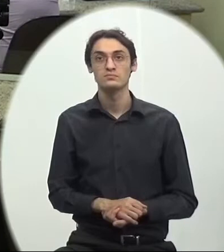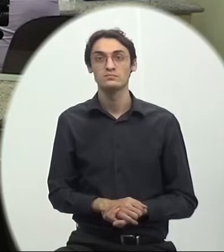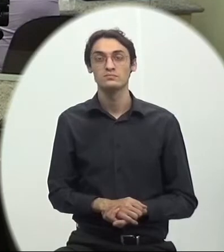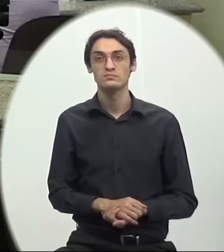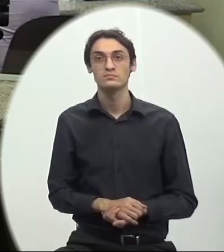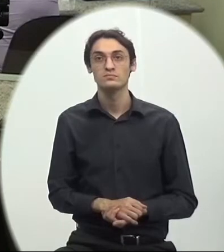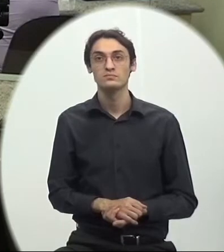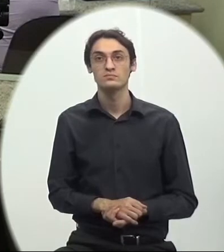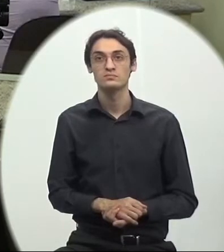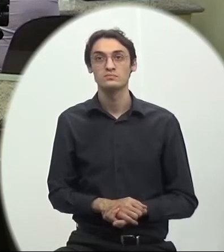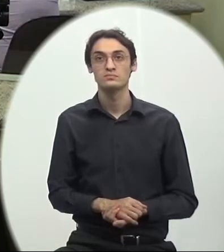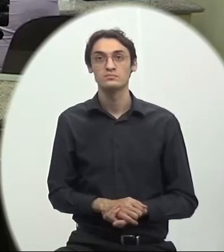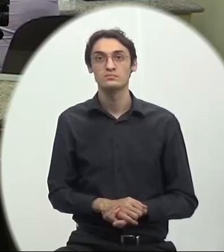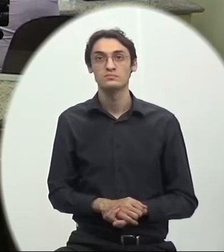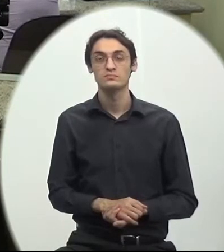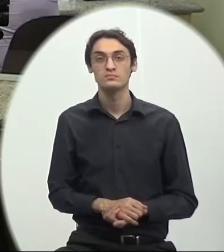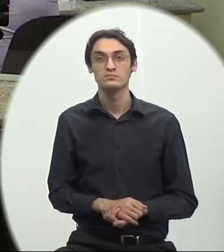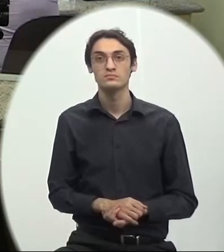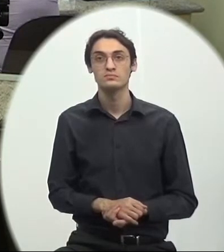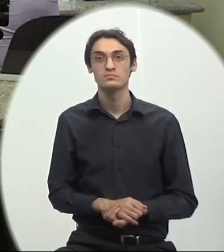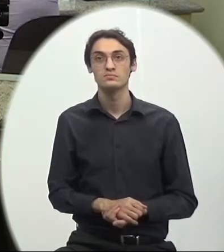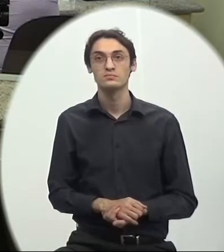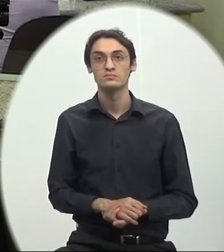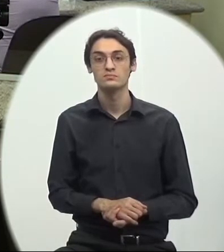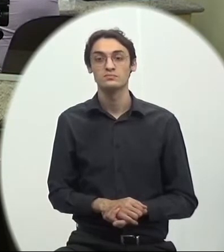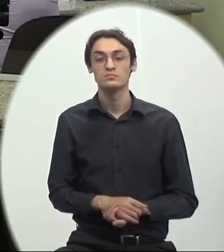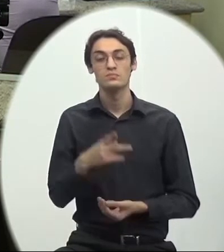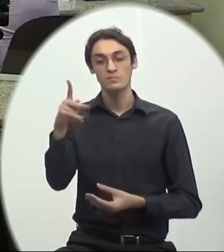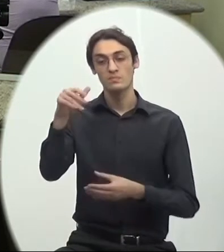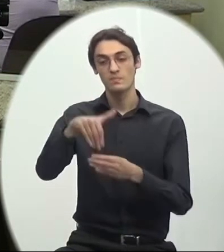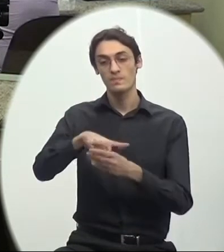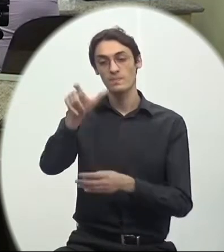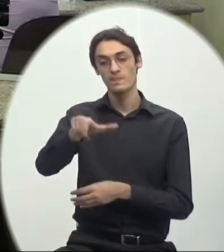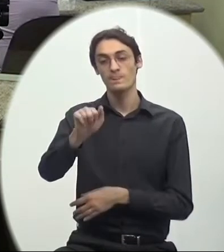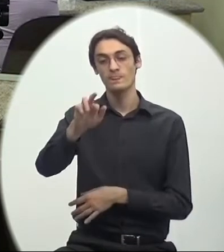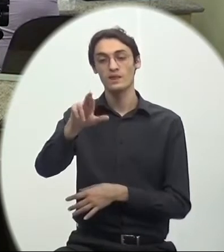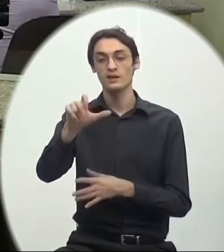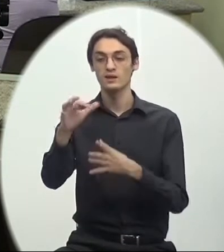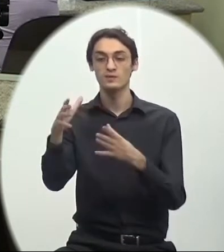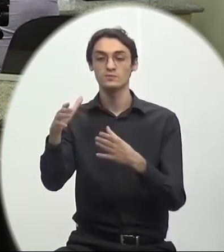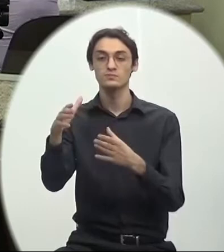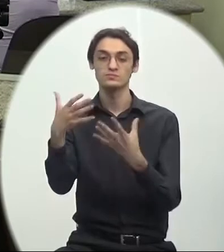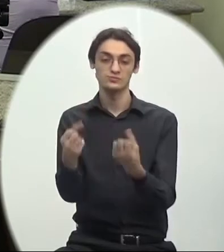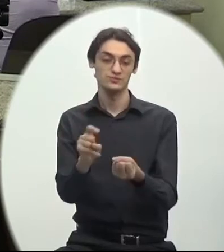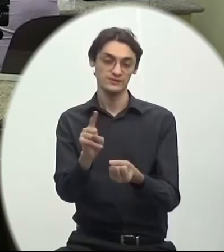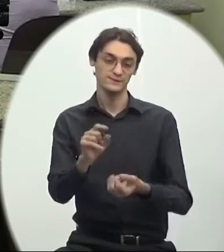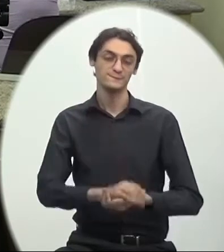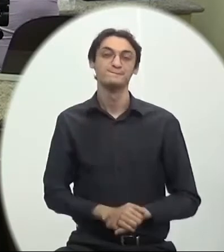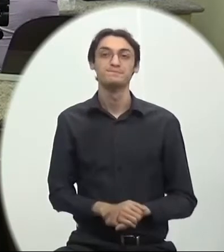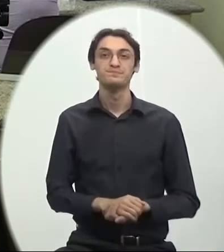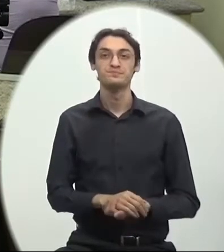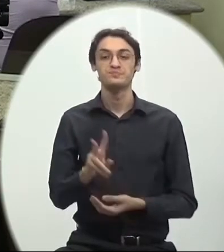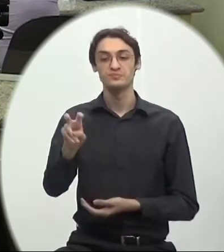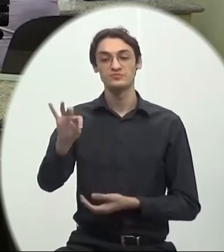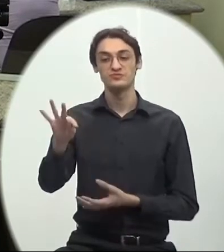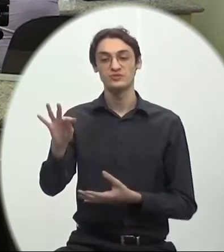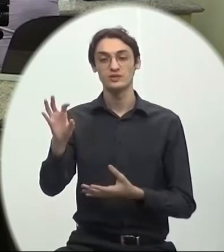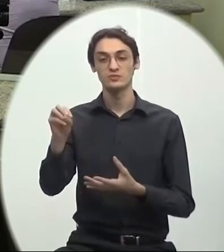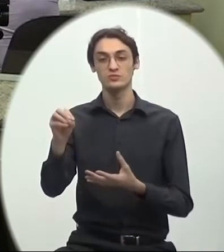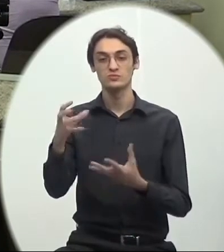Então não foi contabilizado, não foi computado o voto do vereador Leu. O veto foi